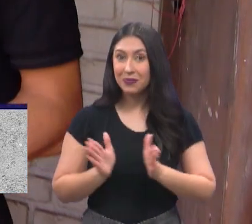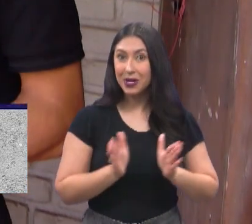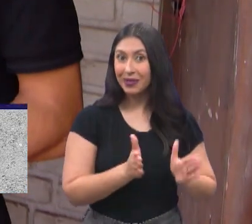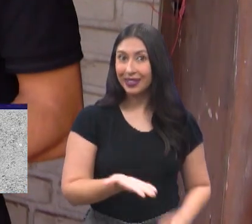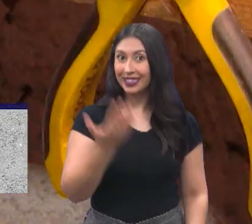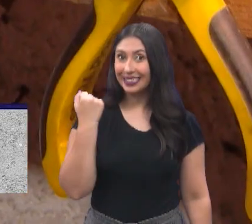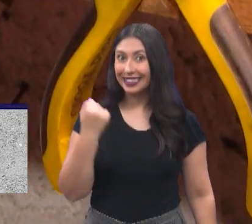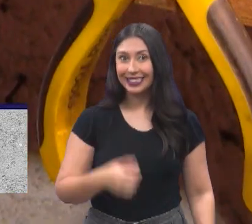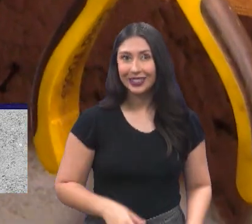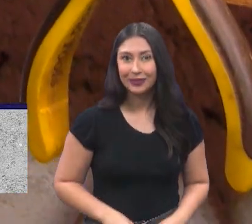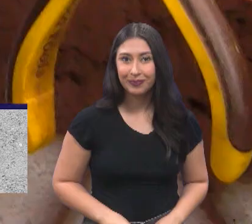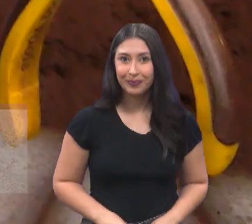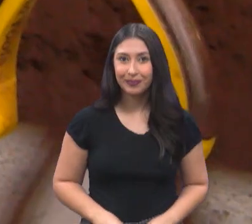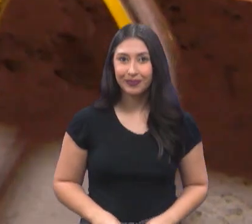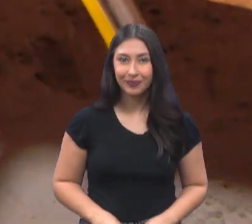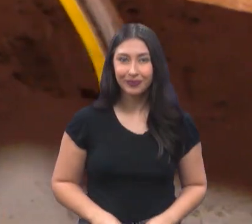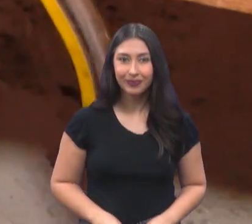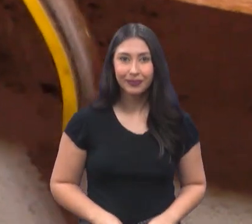a gente.